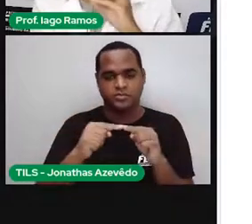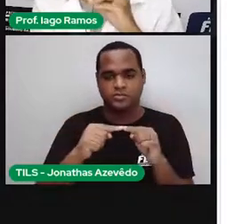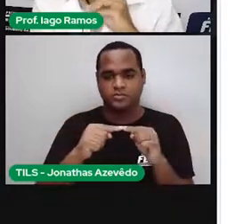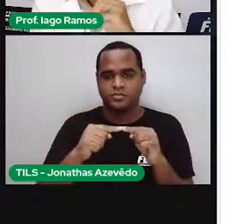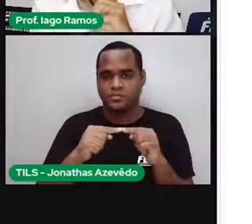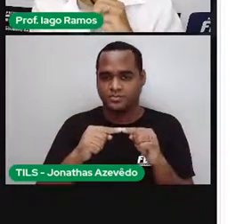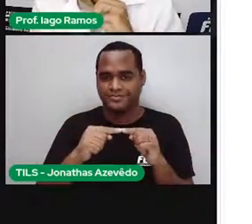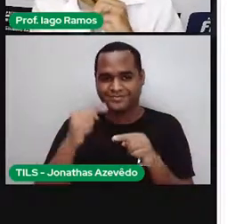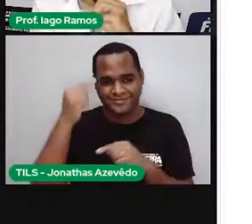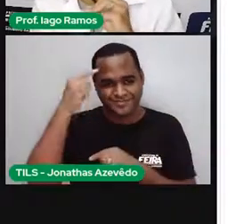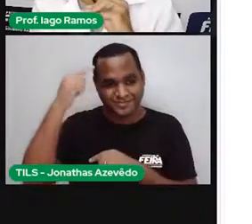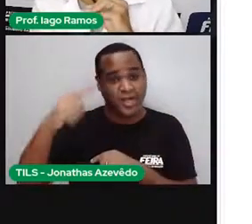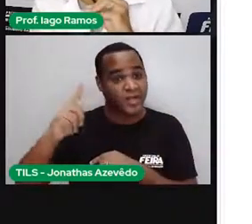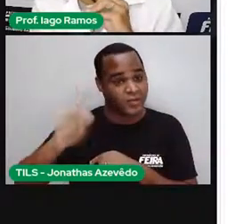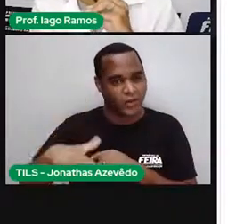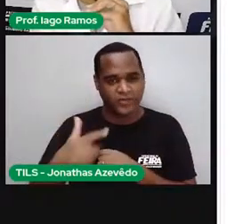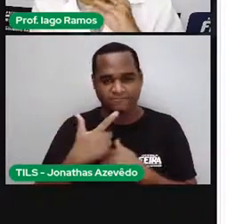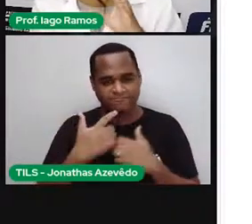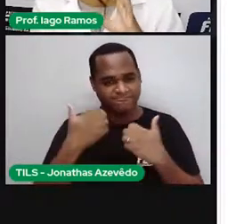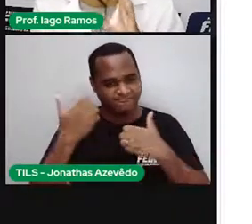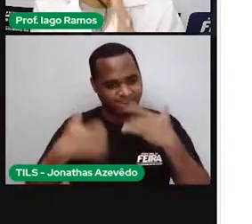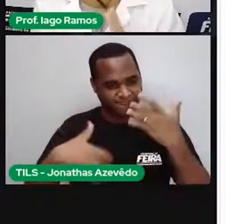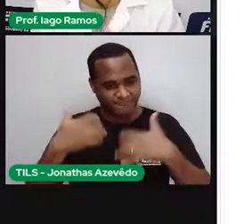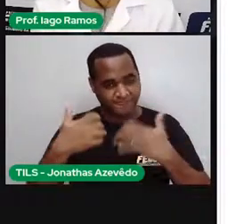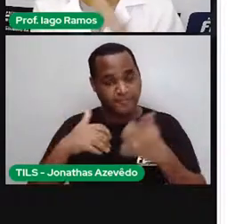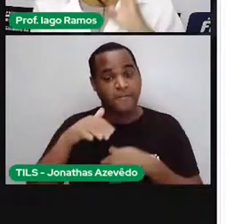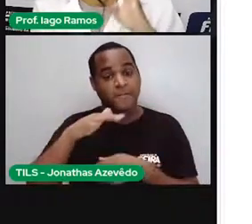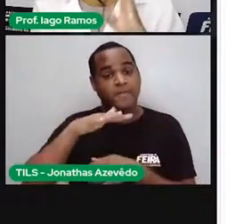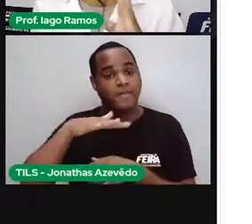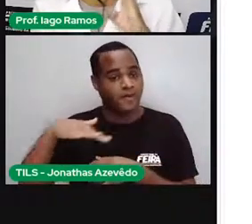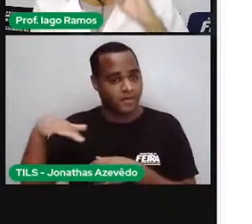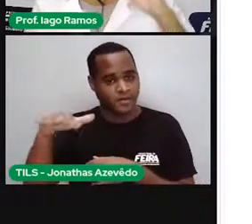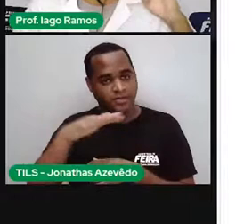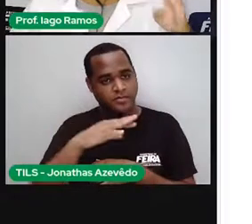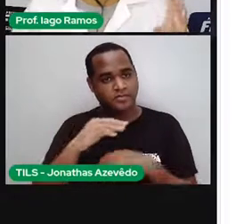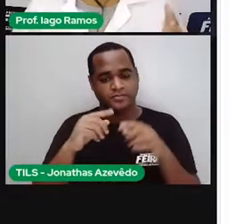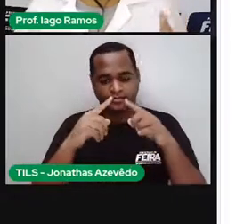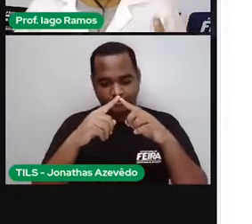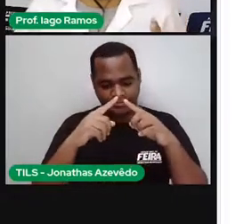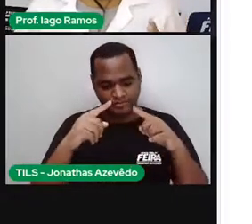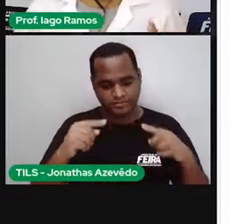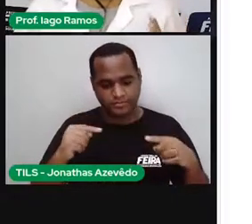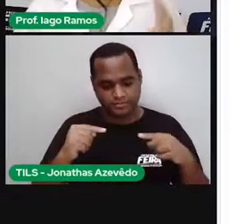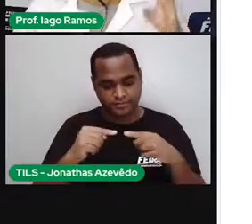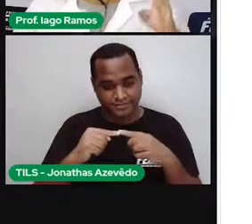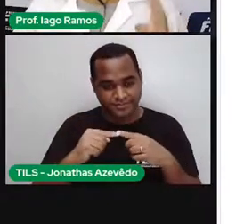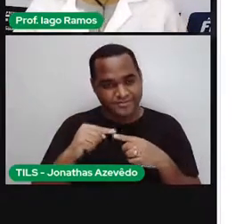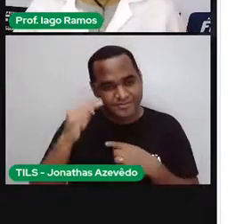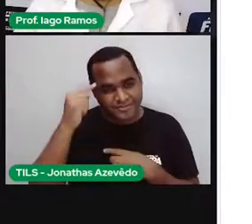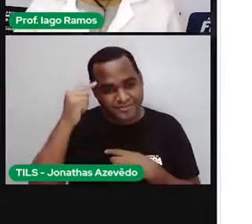e eu vou repetir o que eu acabei de falar a área de um triângulo